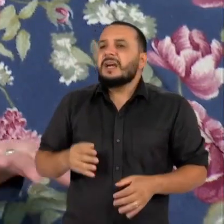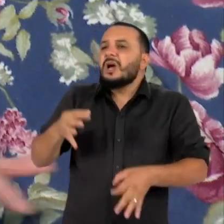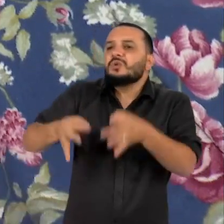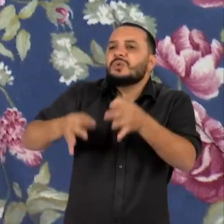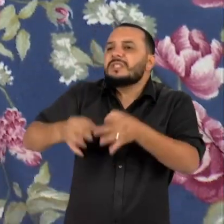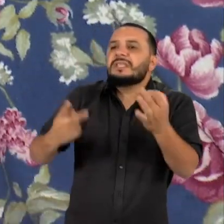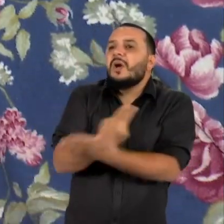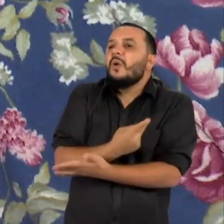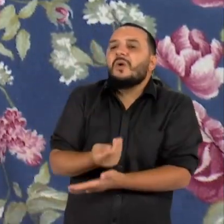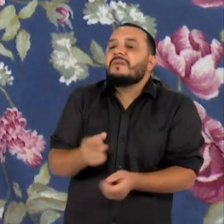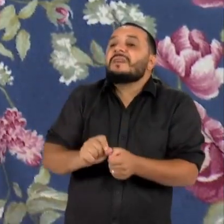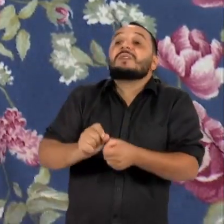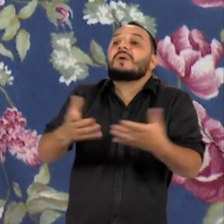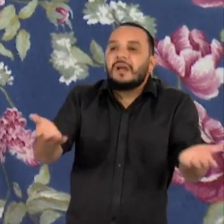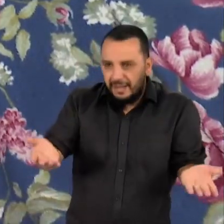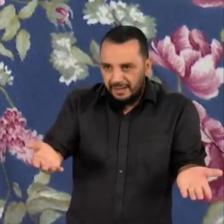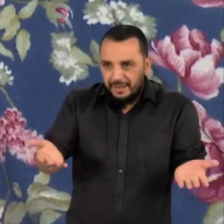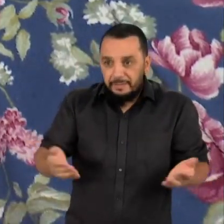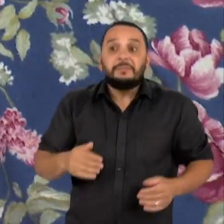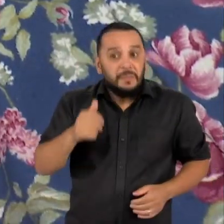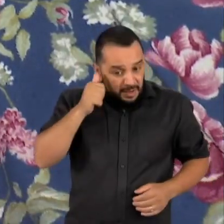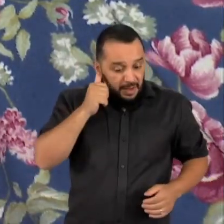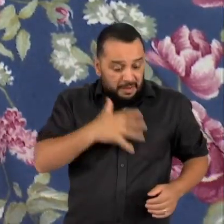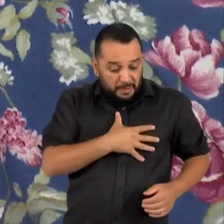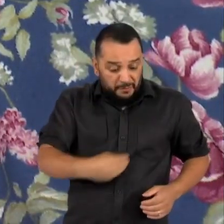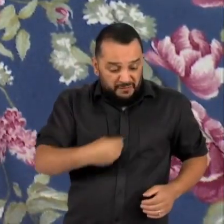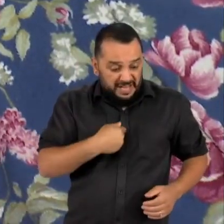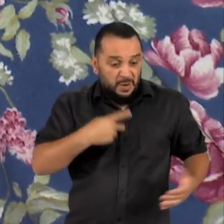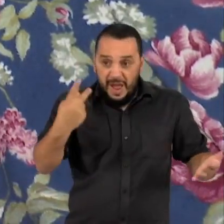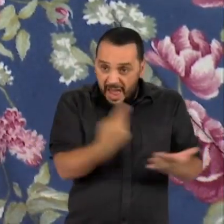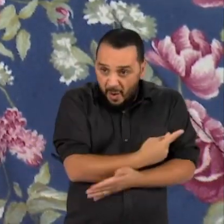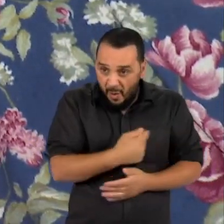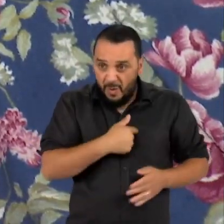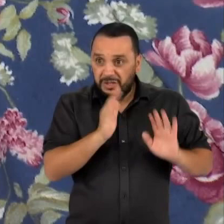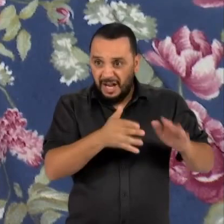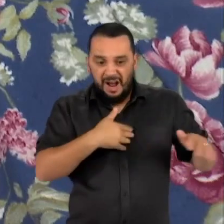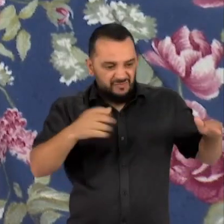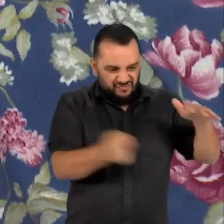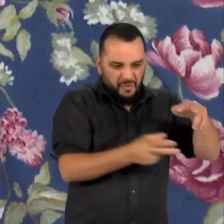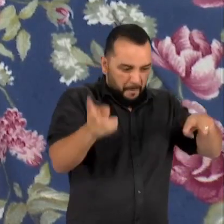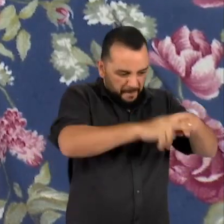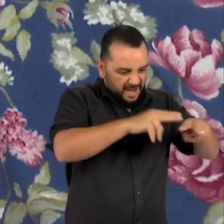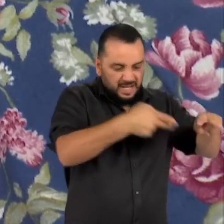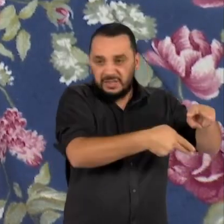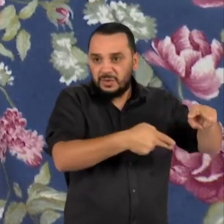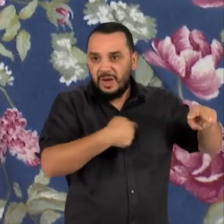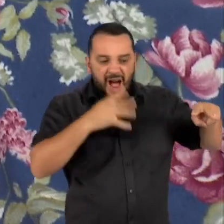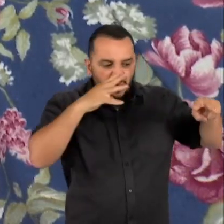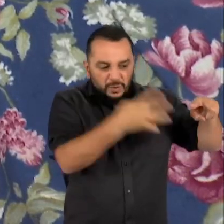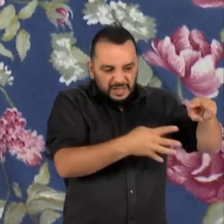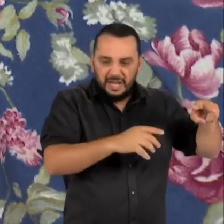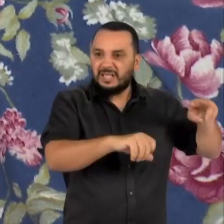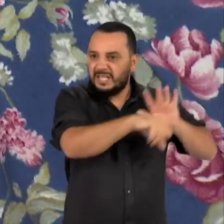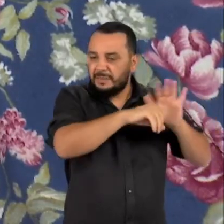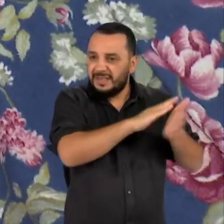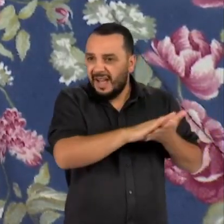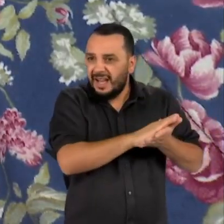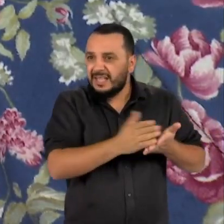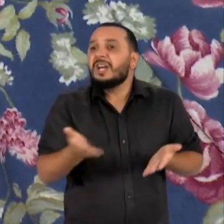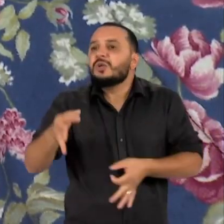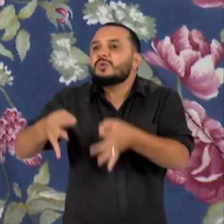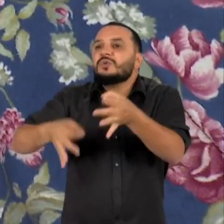gente não paga não tem justiça para a justiça eu pego com formada não sou